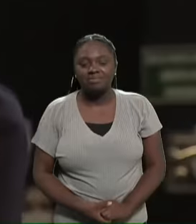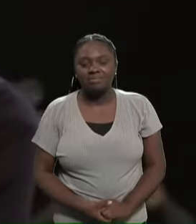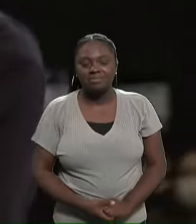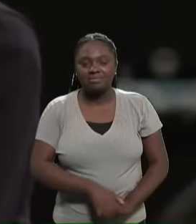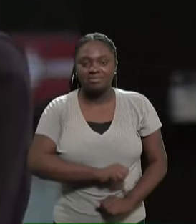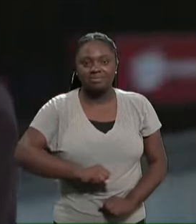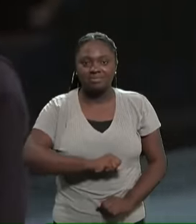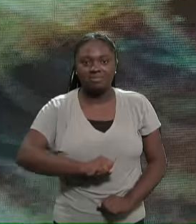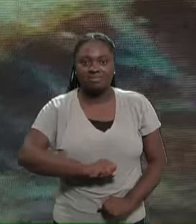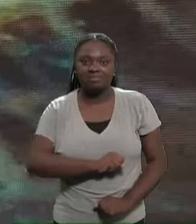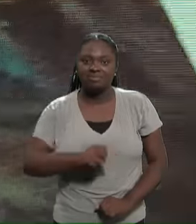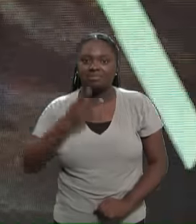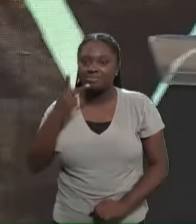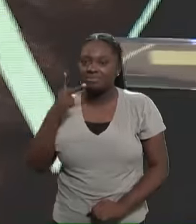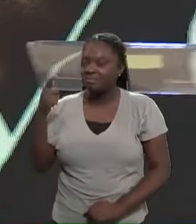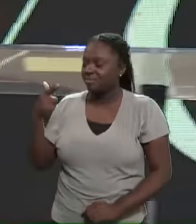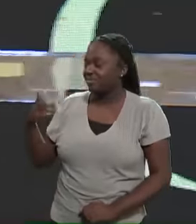que alguém fala 24 horas.